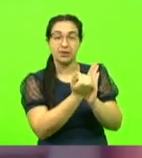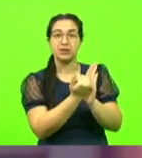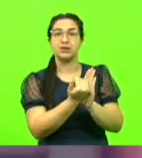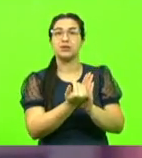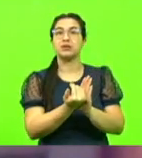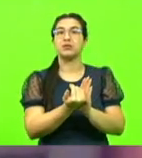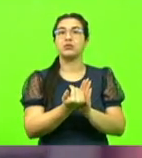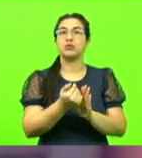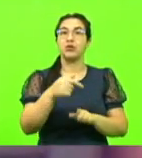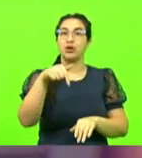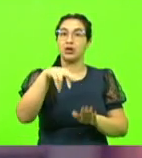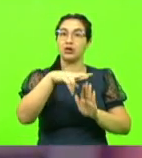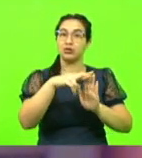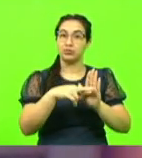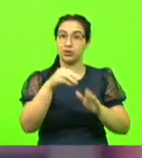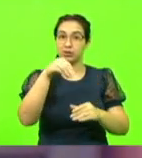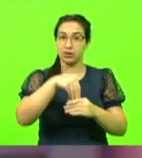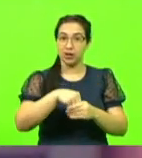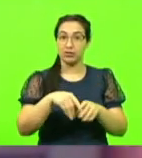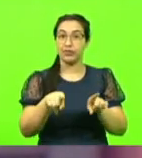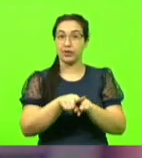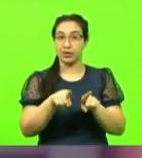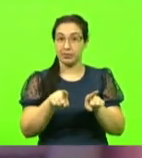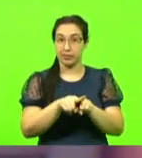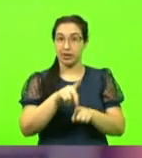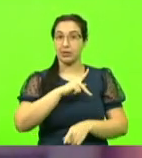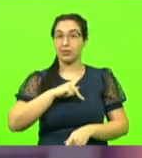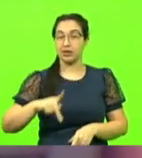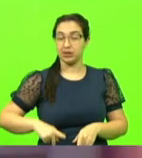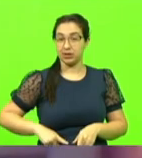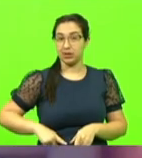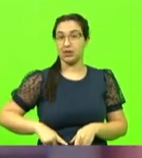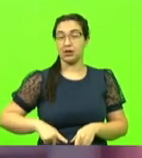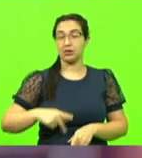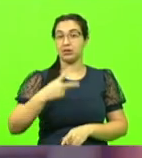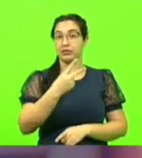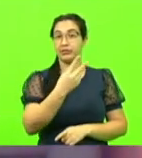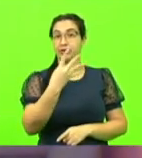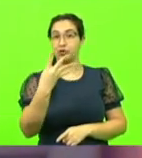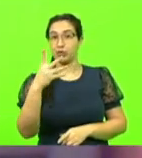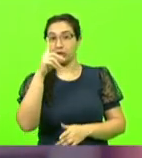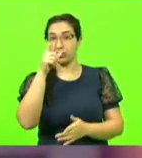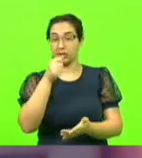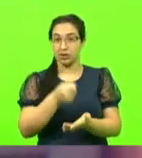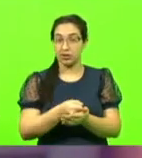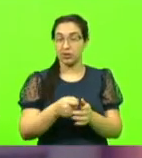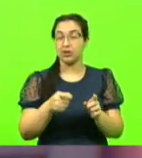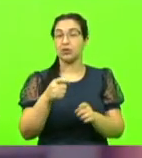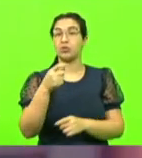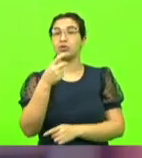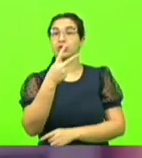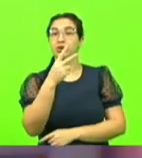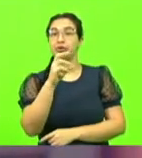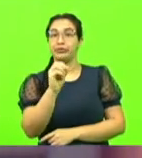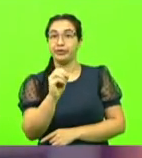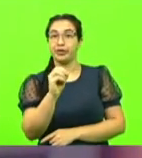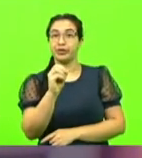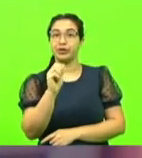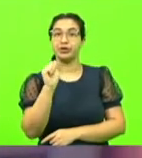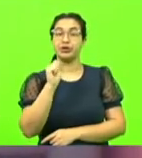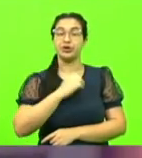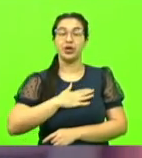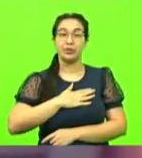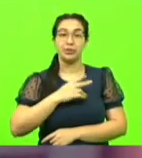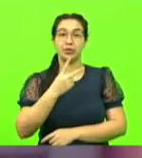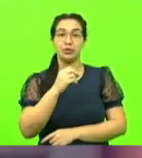Interno e conforme ato da Presidência número 24, de 20 de abril de 2021,